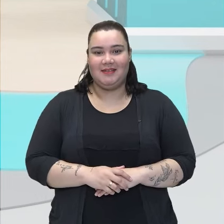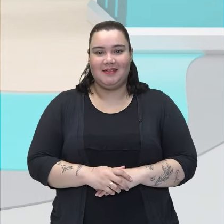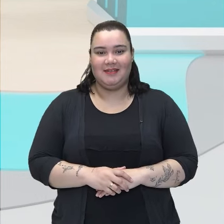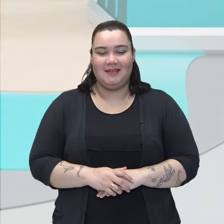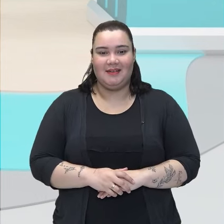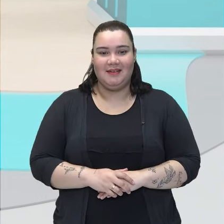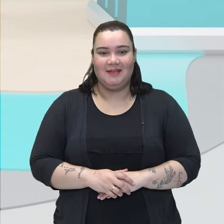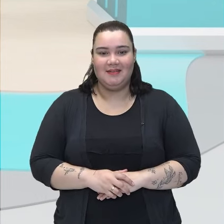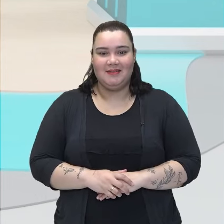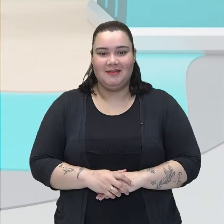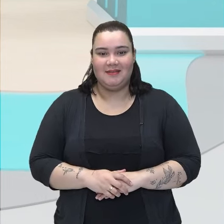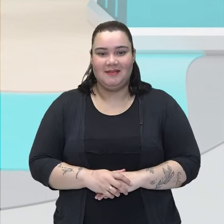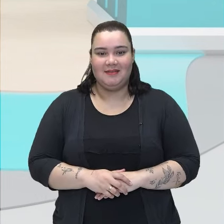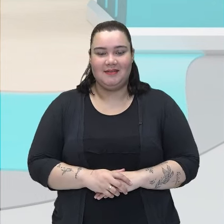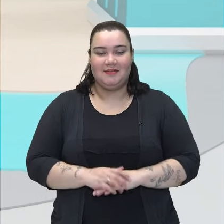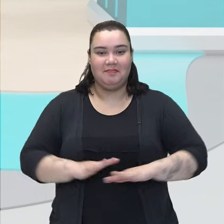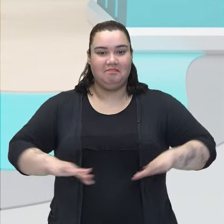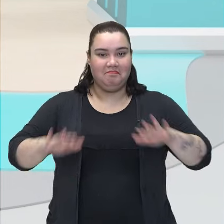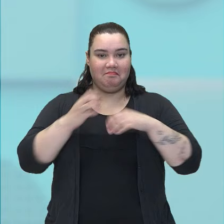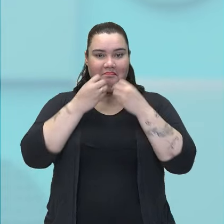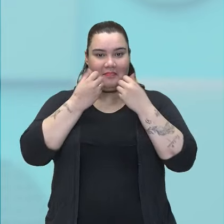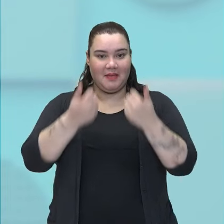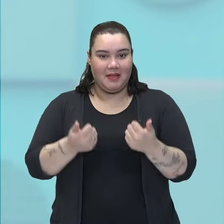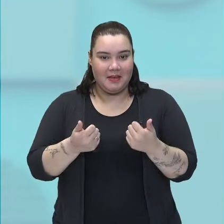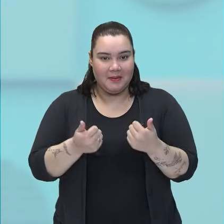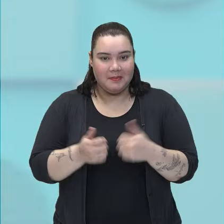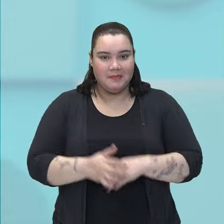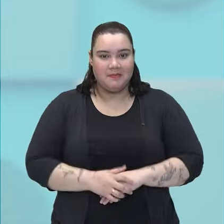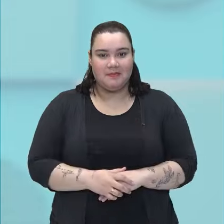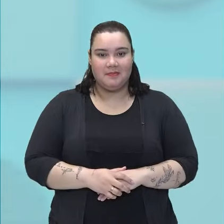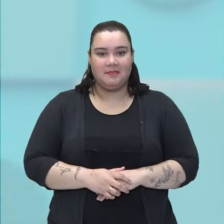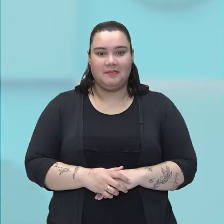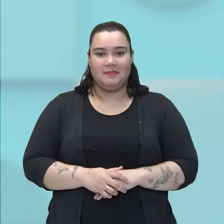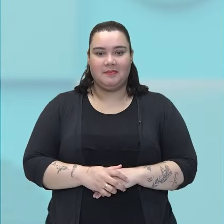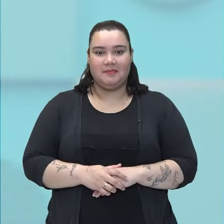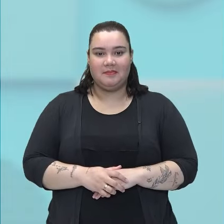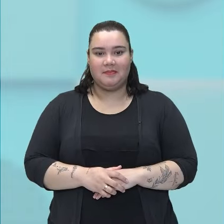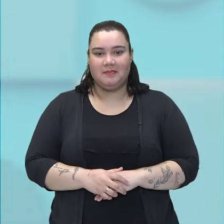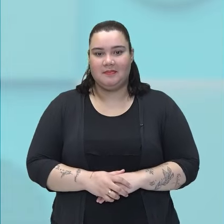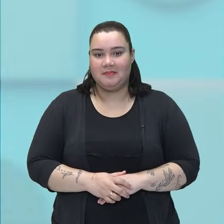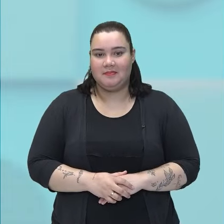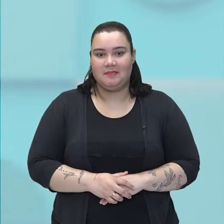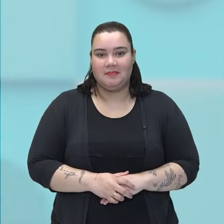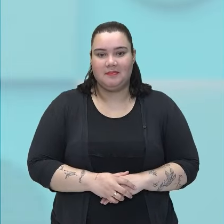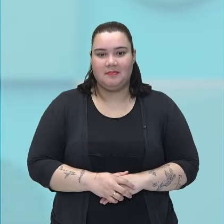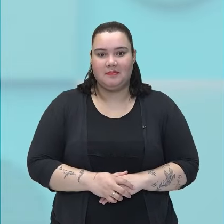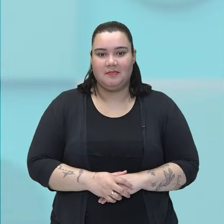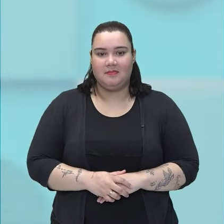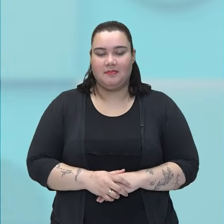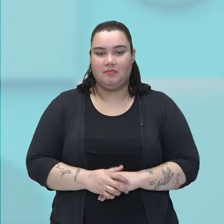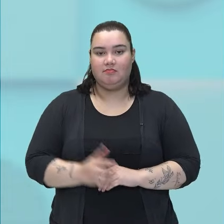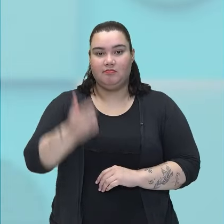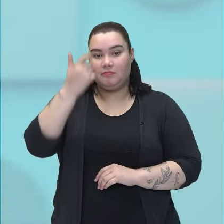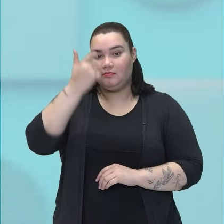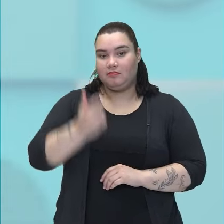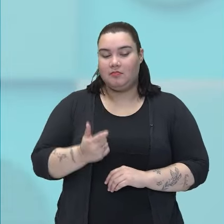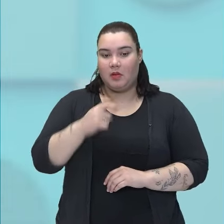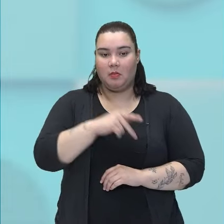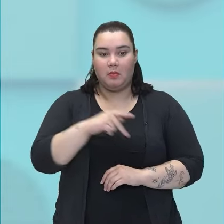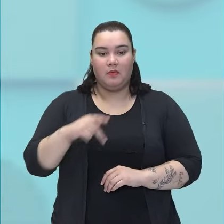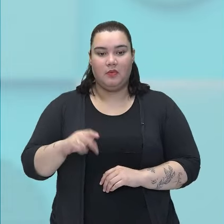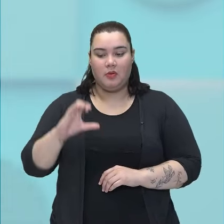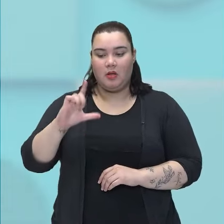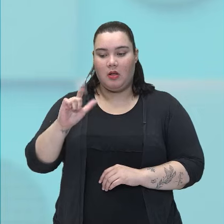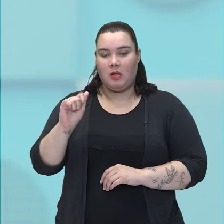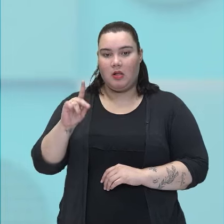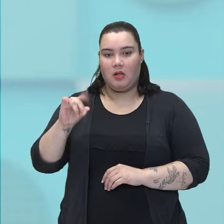you today? Como estão todos hoje? Here's Teacher Cláudia Borges. Eu sou a Teacher Cláudia Borges e a